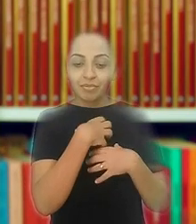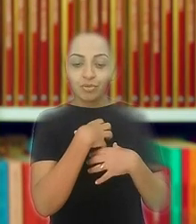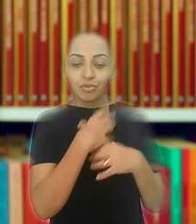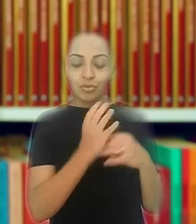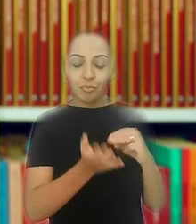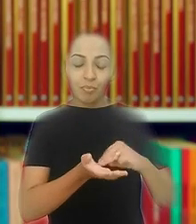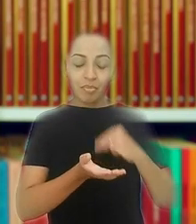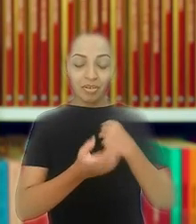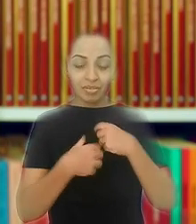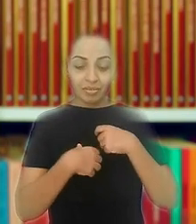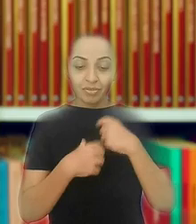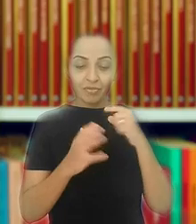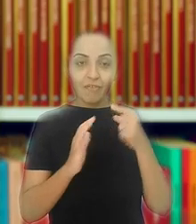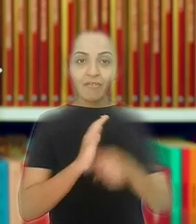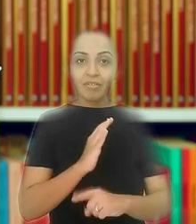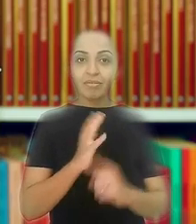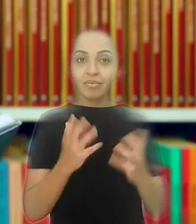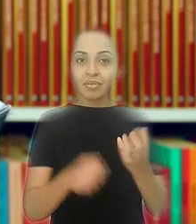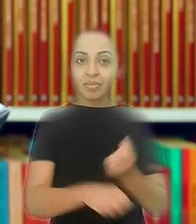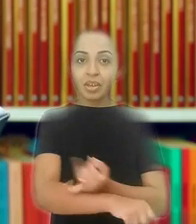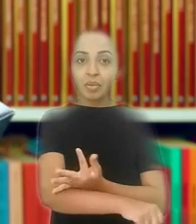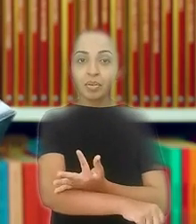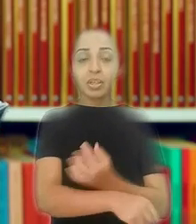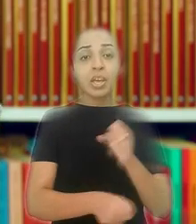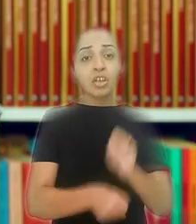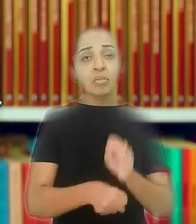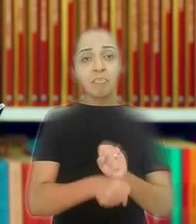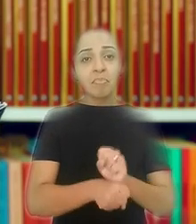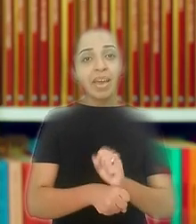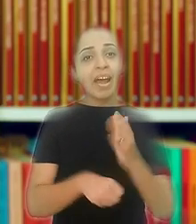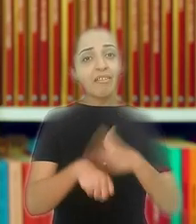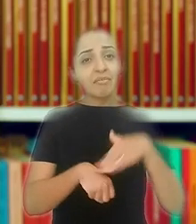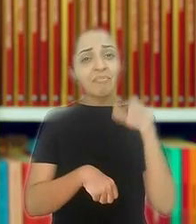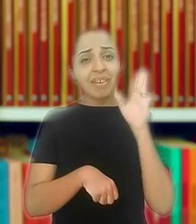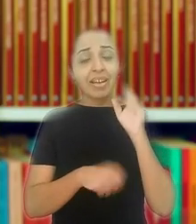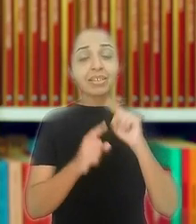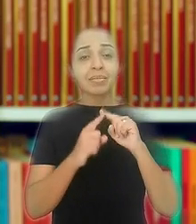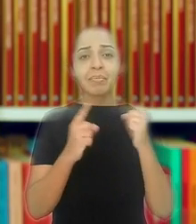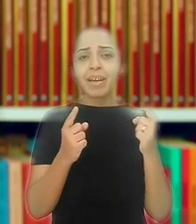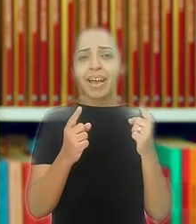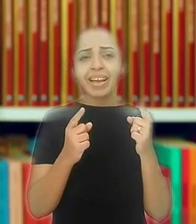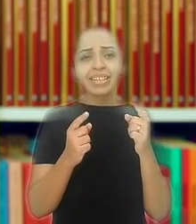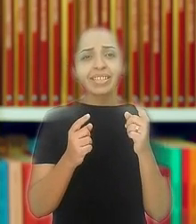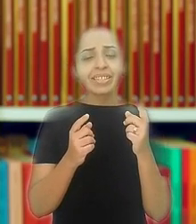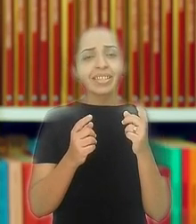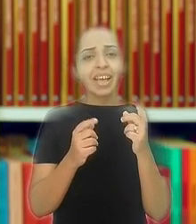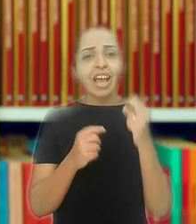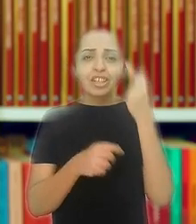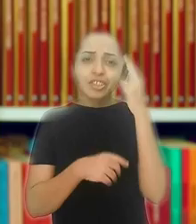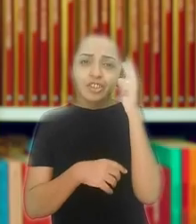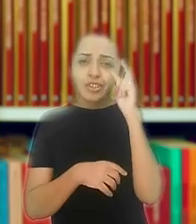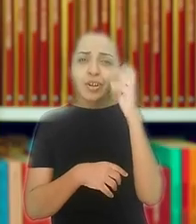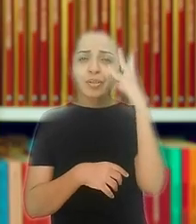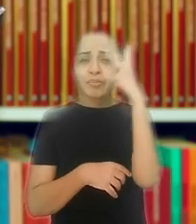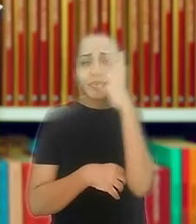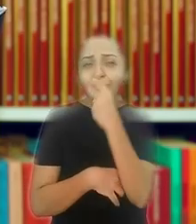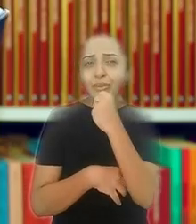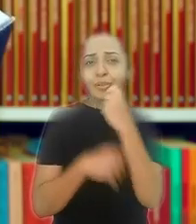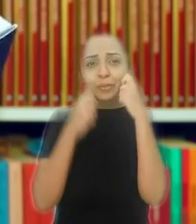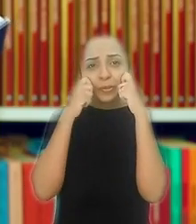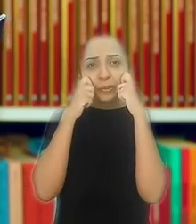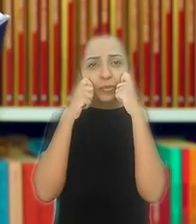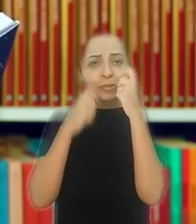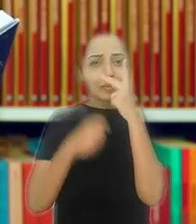final emocionante tal eu esperava até mais mas a sutileza da história é tanta que você acaba